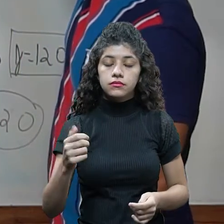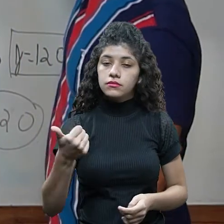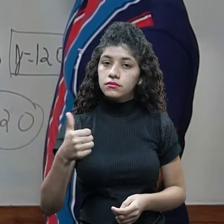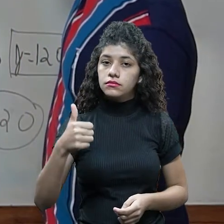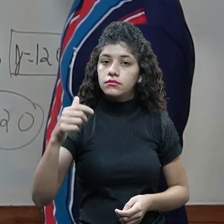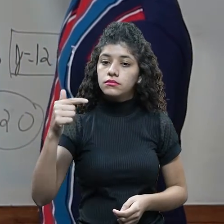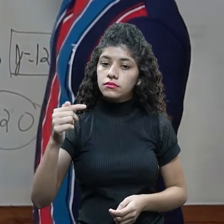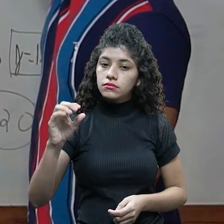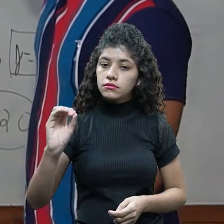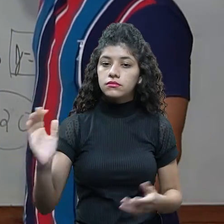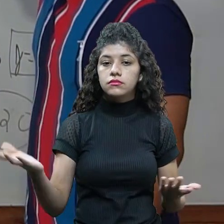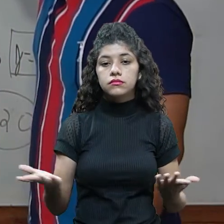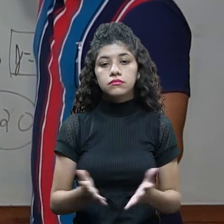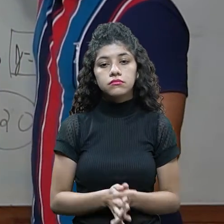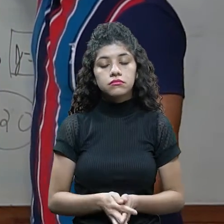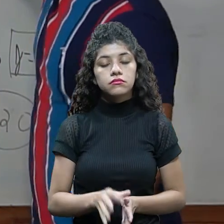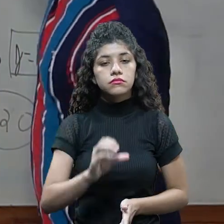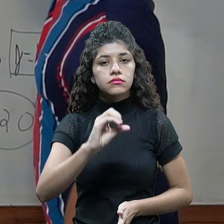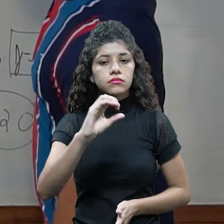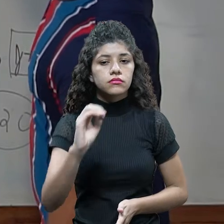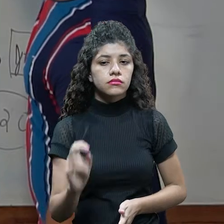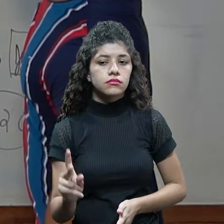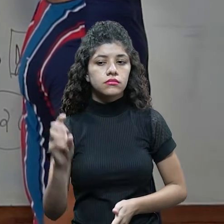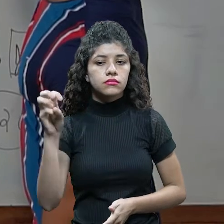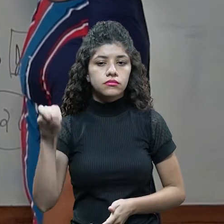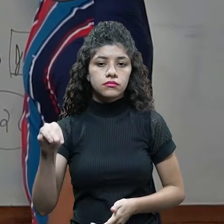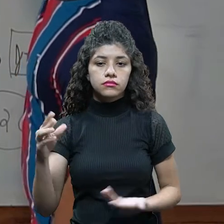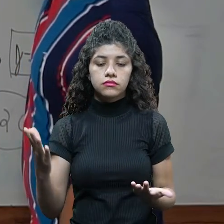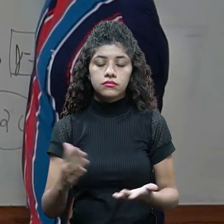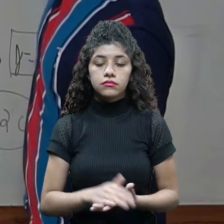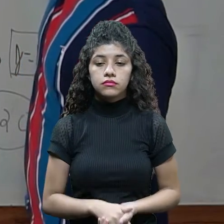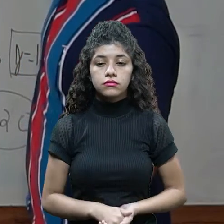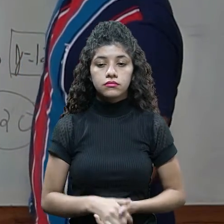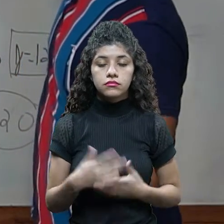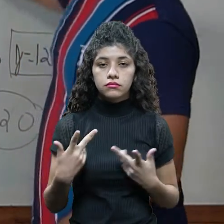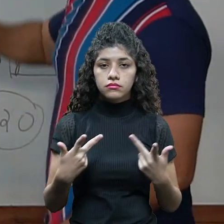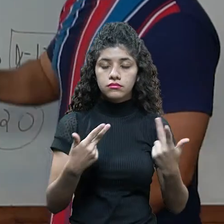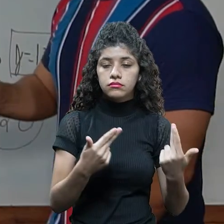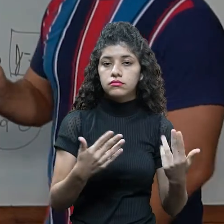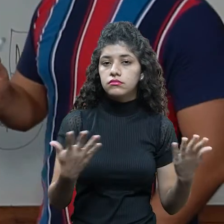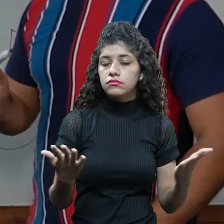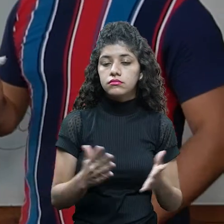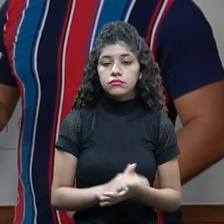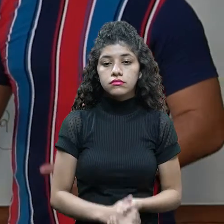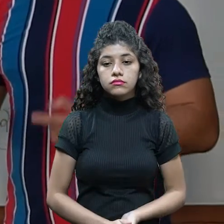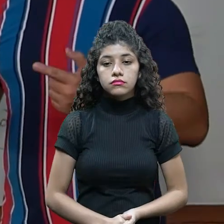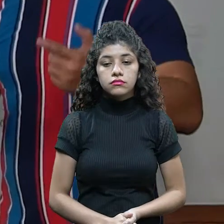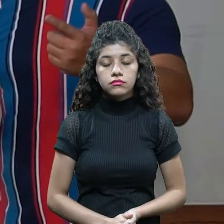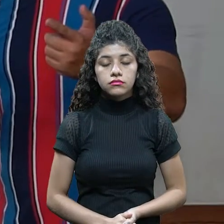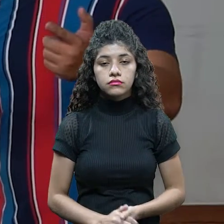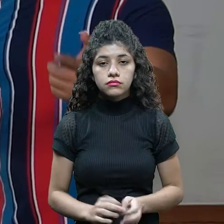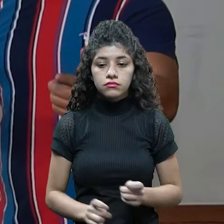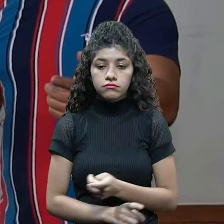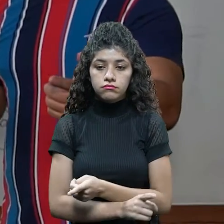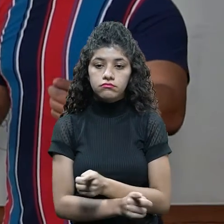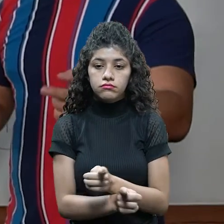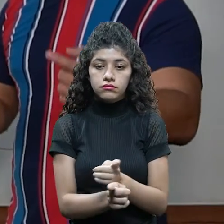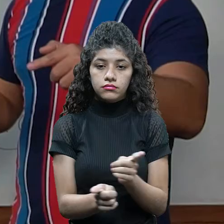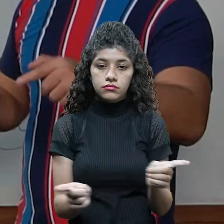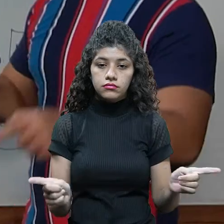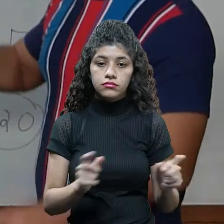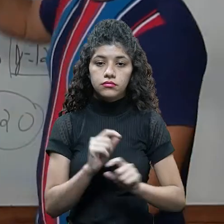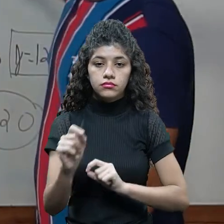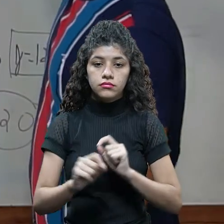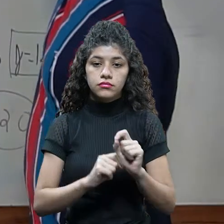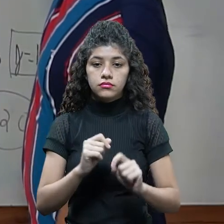70 quilômetros. 90 quilômetros, X. Eu não vou inverter a segunda coluna, eu vou deixar desse jeito que eu li. Se fosse inversamente proporcional, o